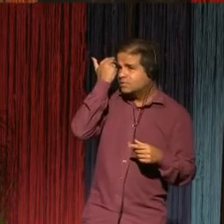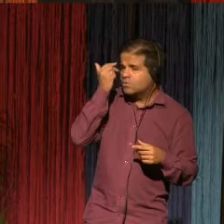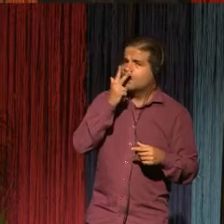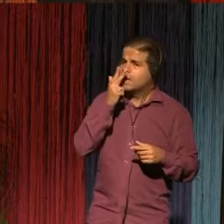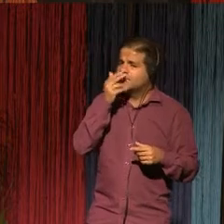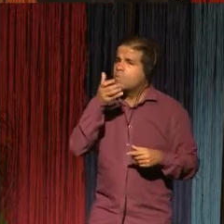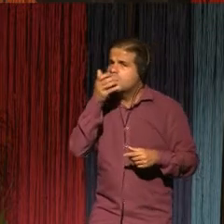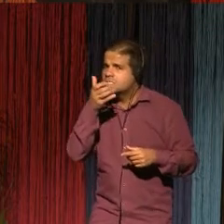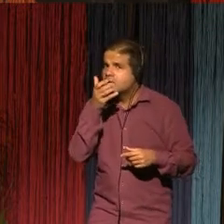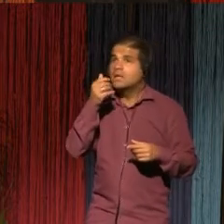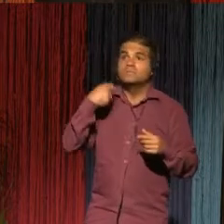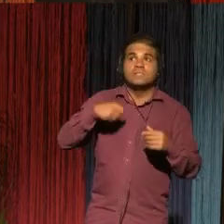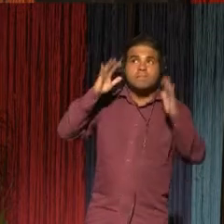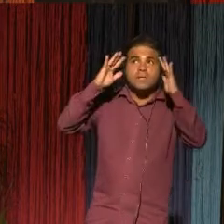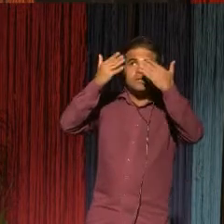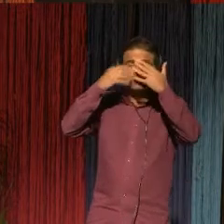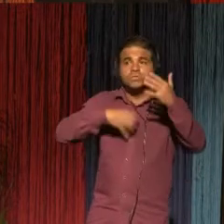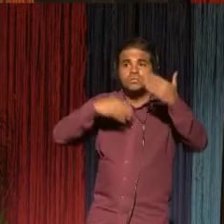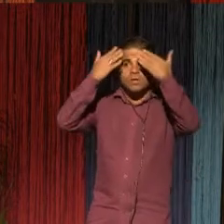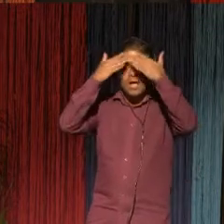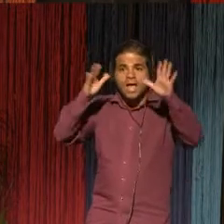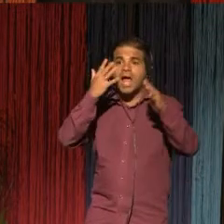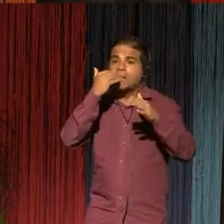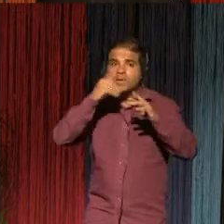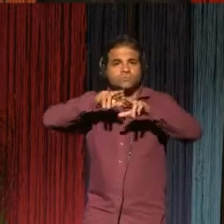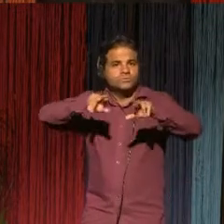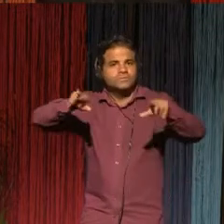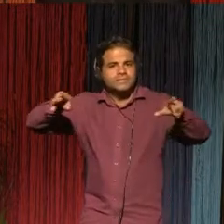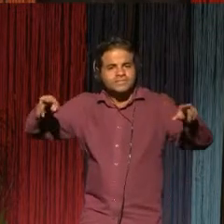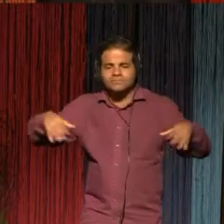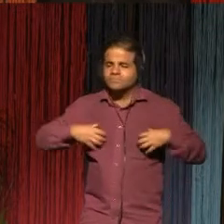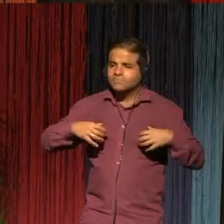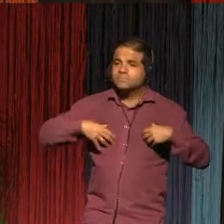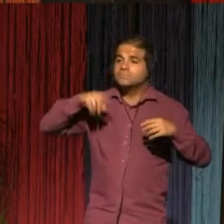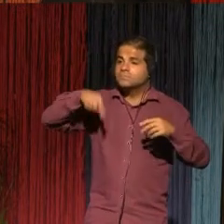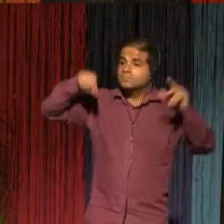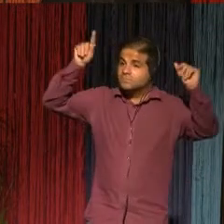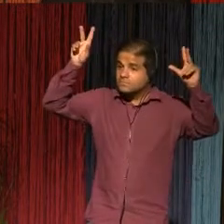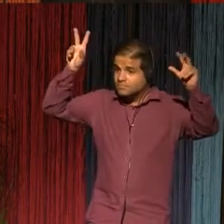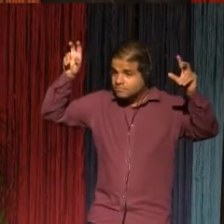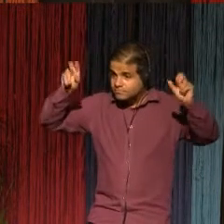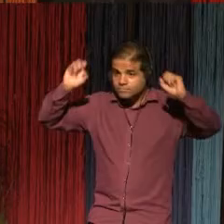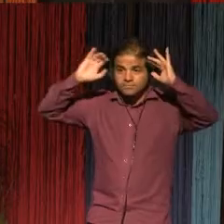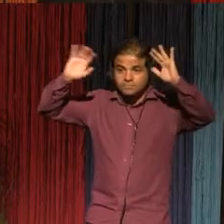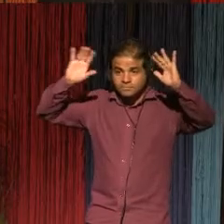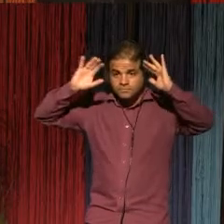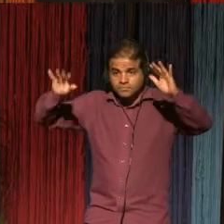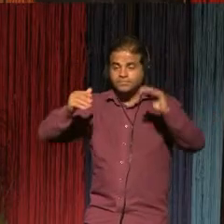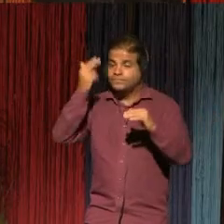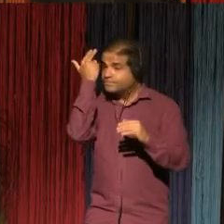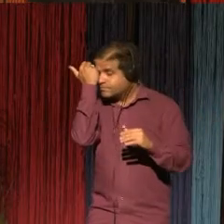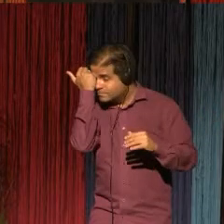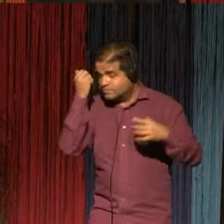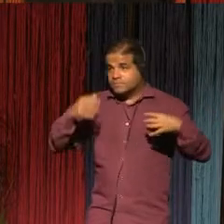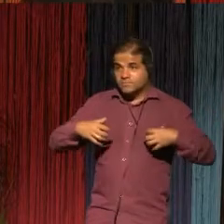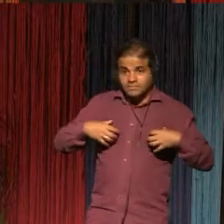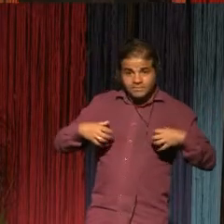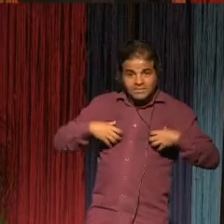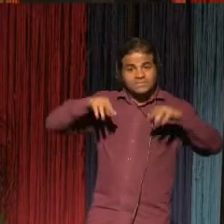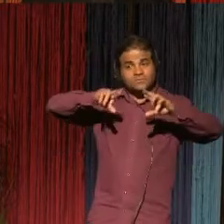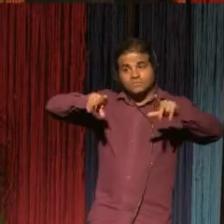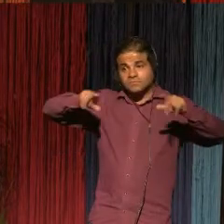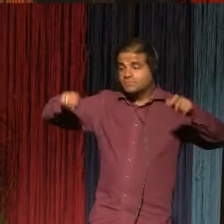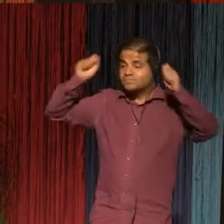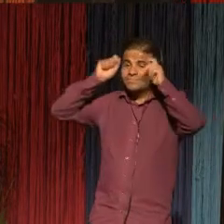tem que pensar de uma maneira mais ampla, são tipos de alimento. Então, é uma questão de pensar na cenoura de maneiras diferentes,